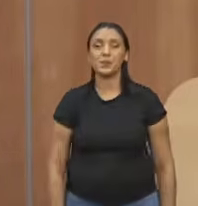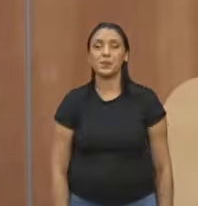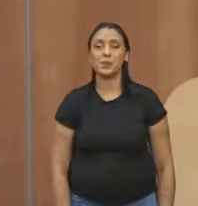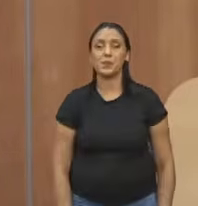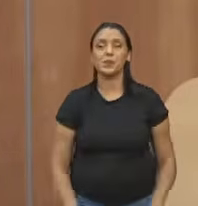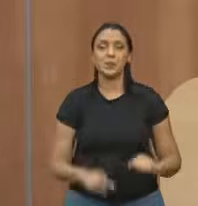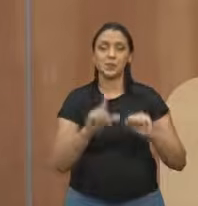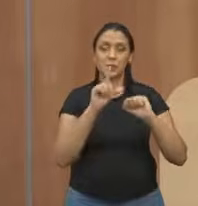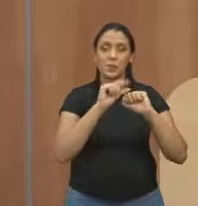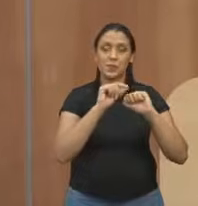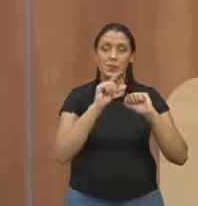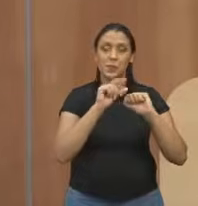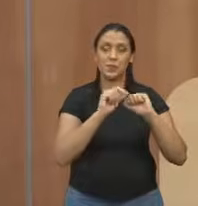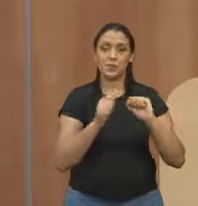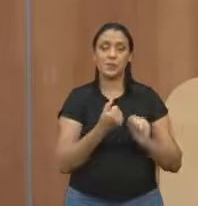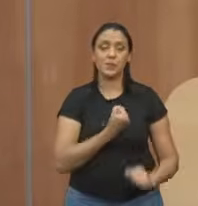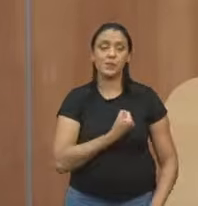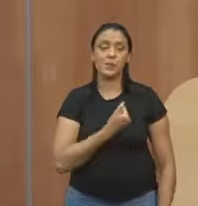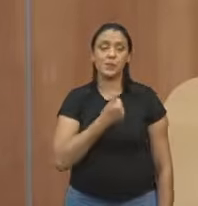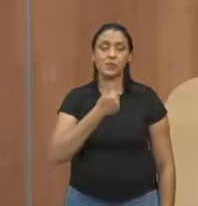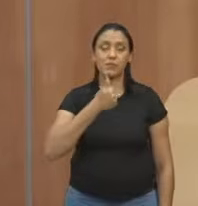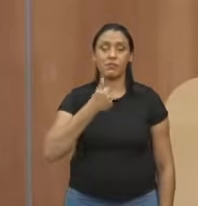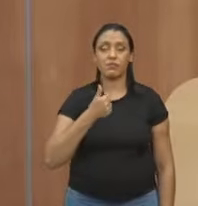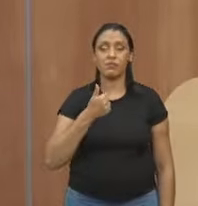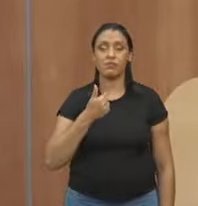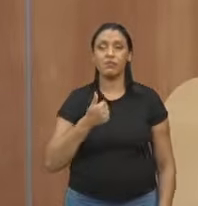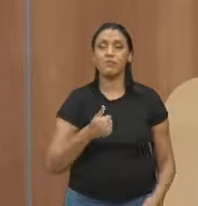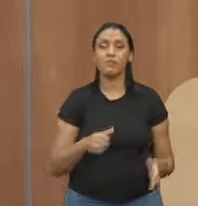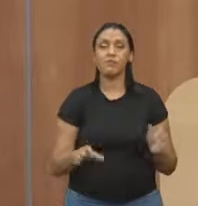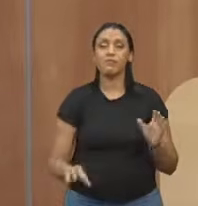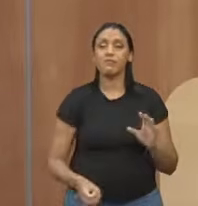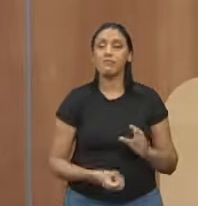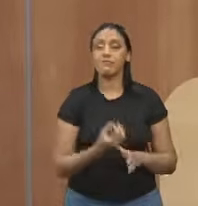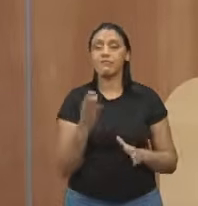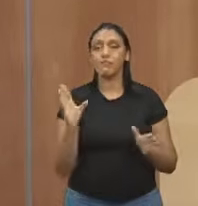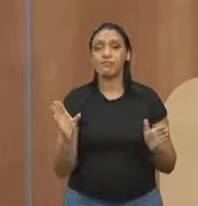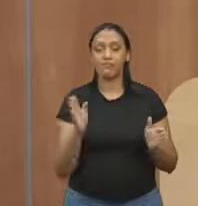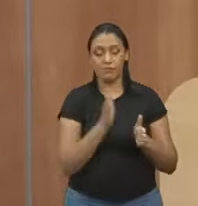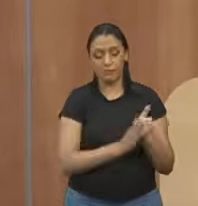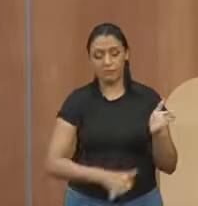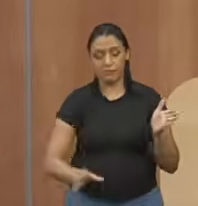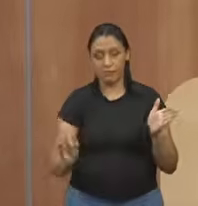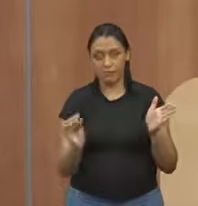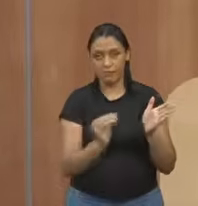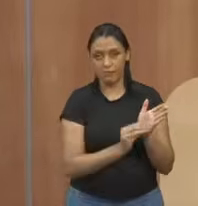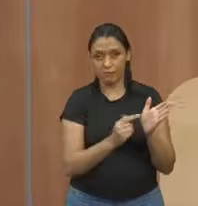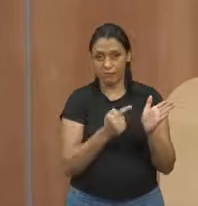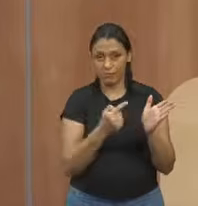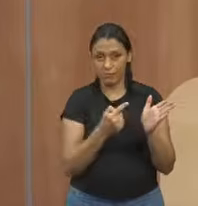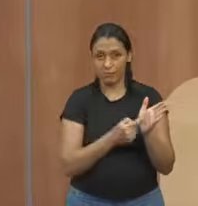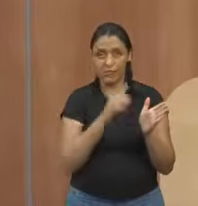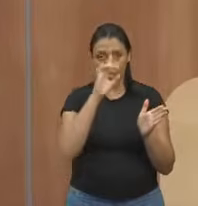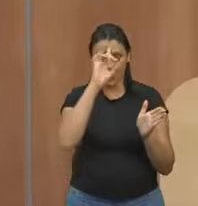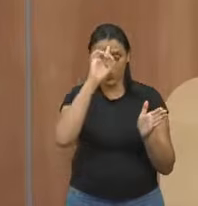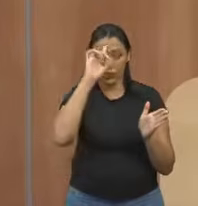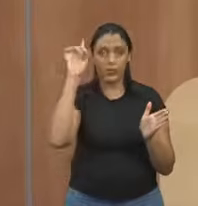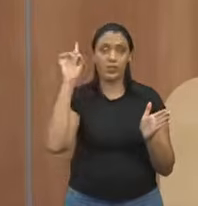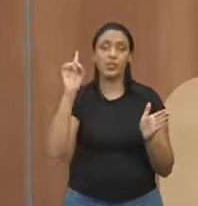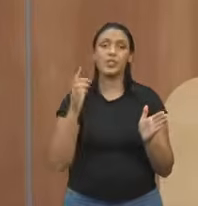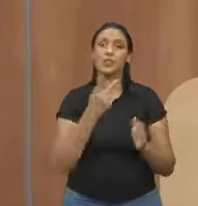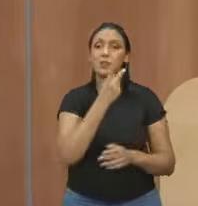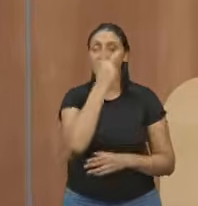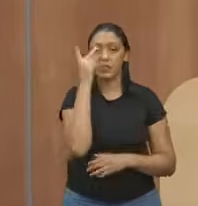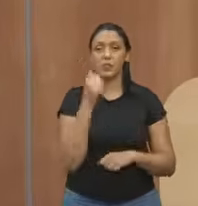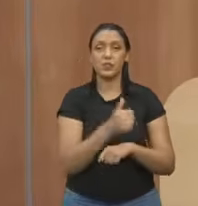1º. Fica instituído e incluído no calendário oficial de Jacareí o Dia do Corretor de Imóveis, a ser comemorado no